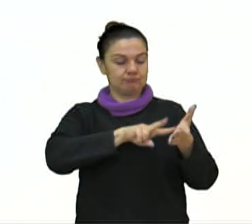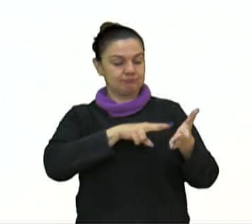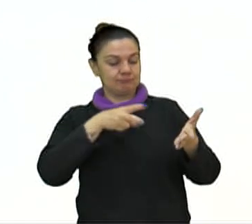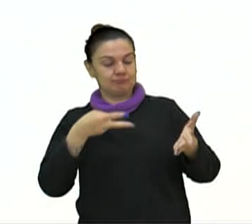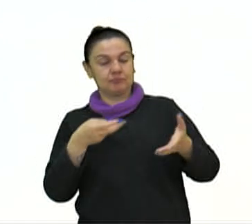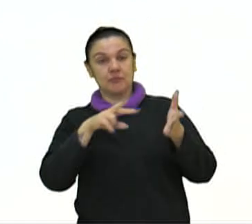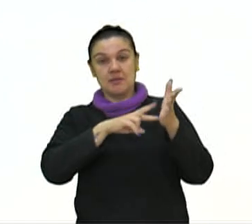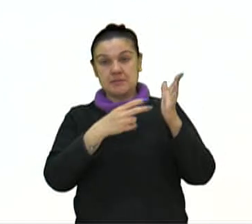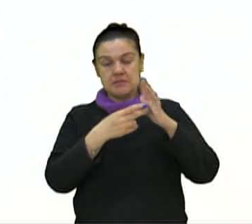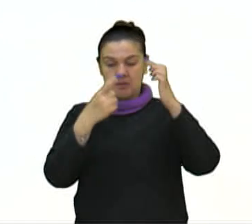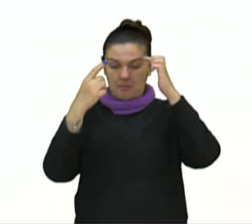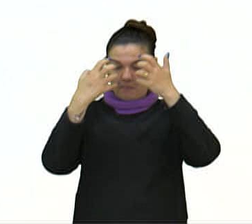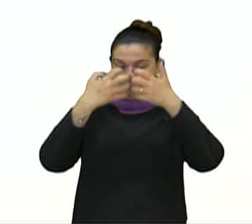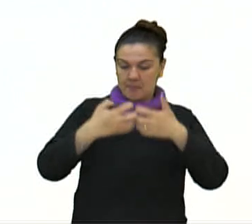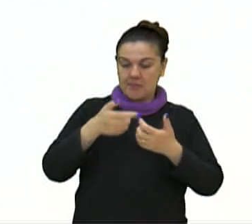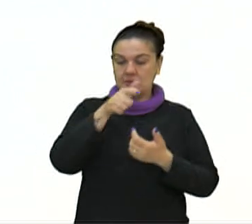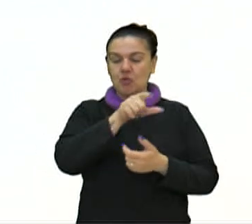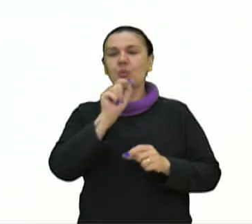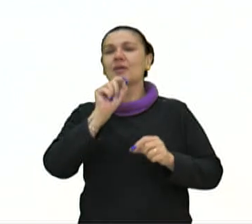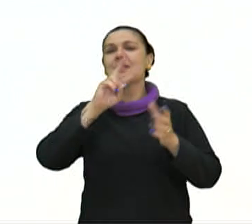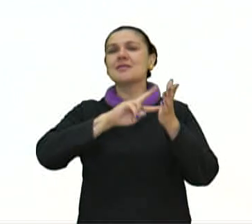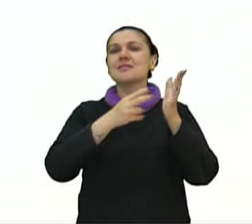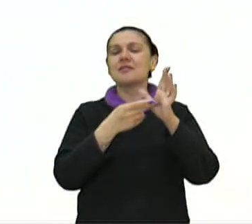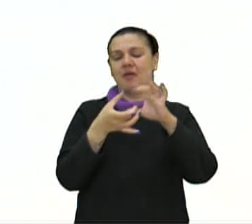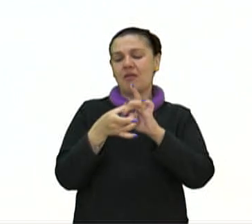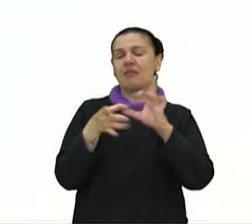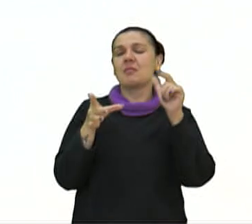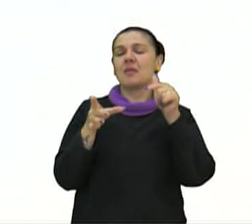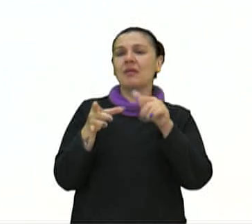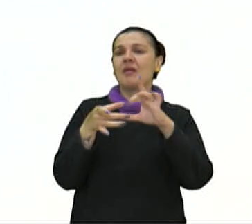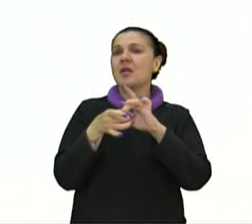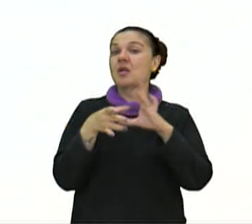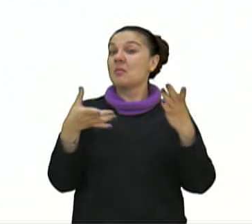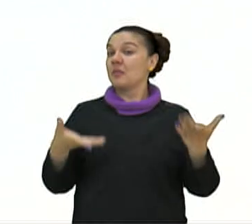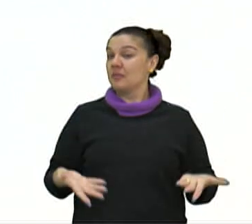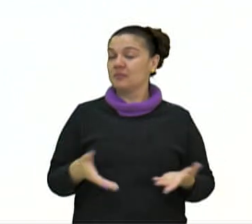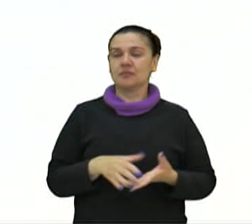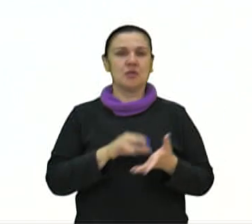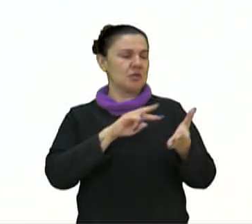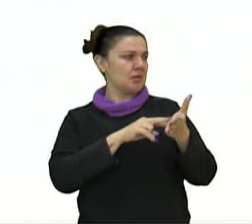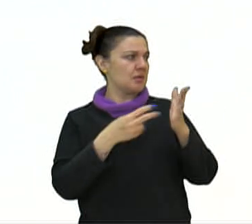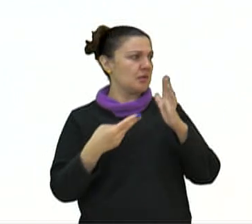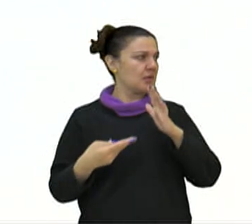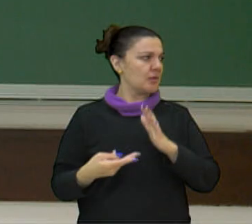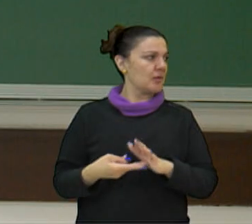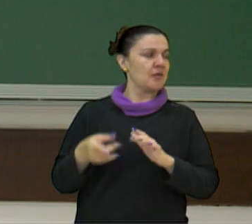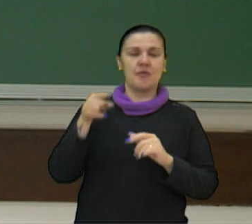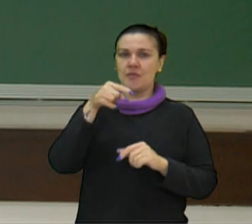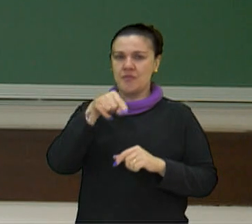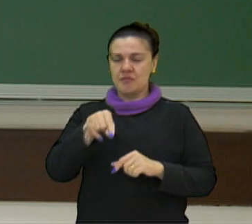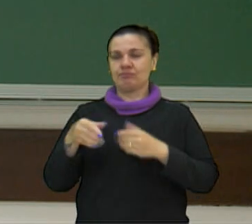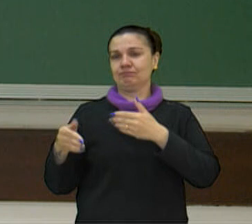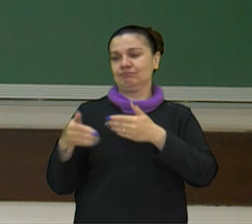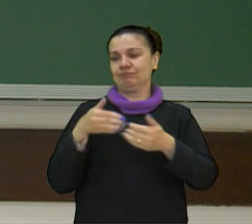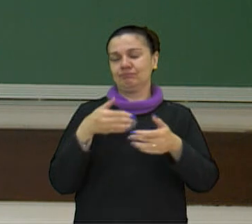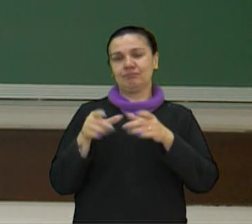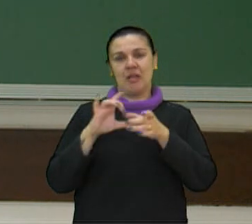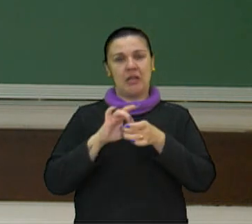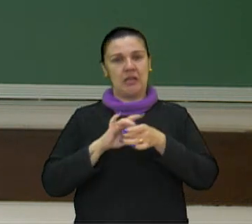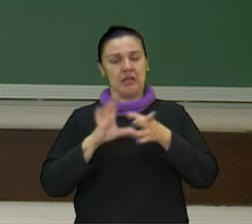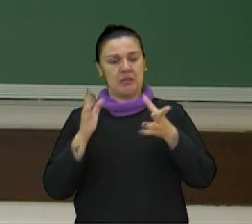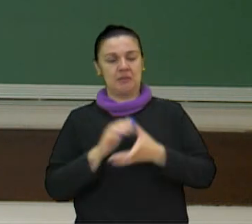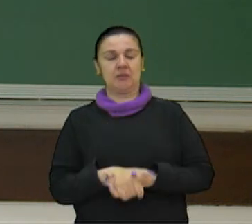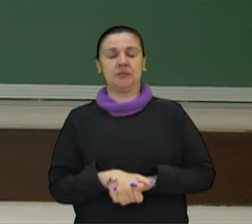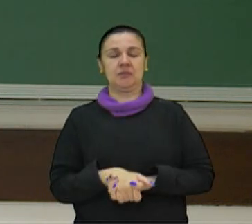ressignificar, repensar o que é liberdade. De acordo com Spinoza, liberdade não significa eu ser independente dos outros. Liberdade